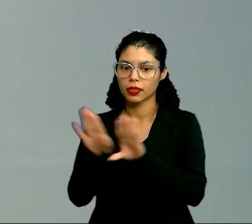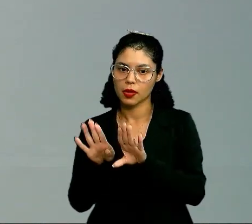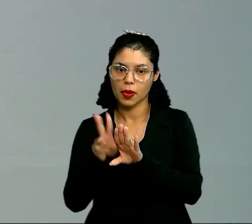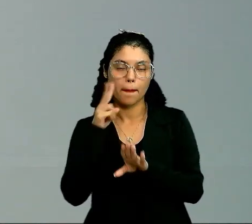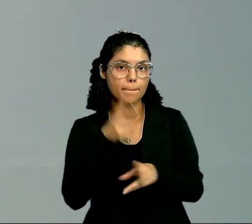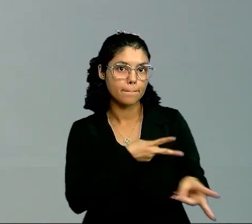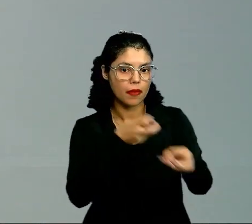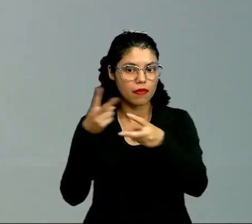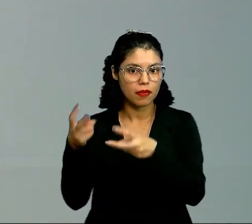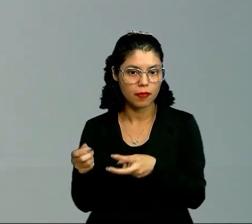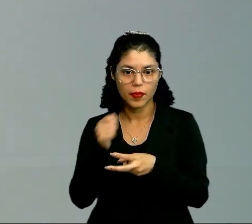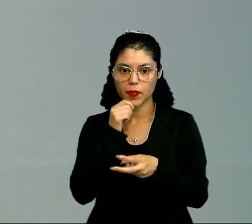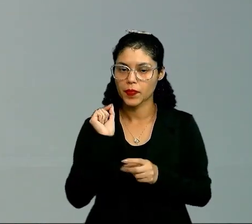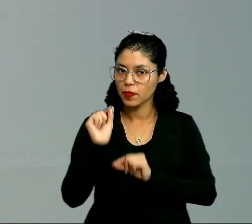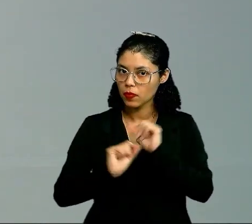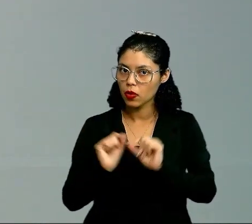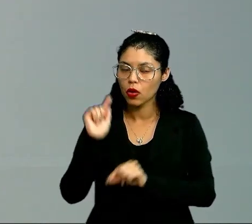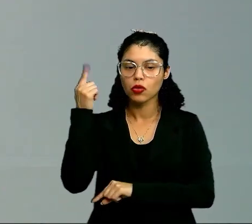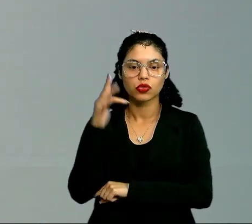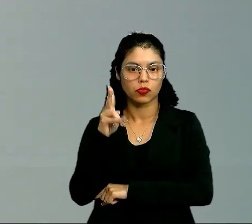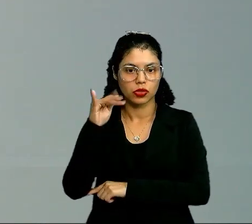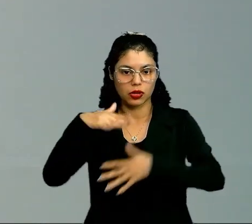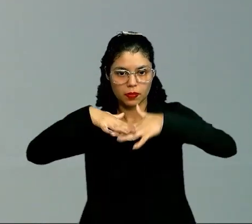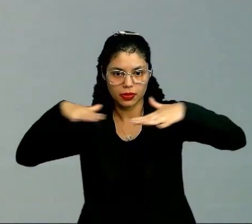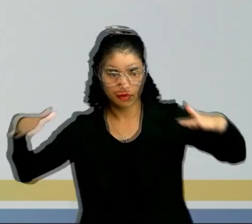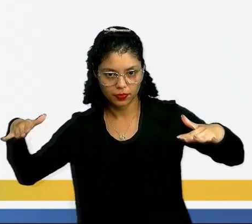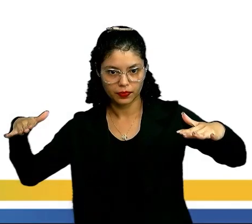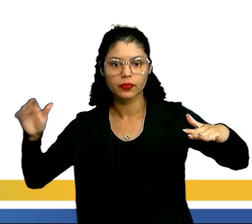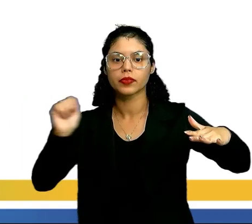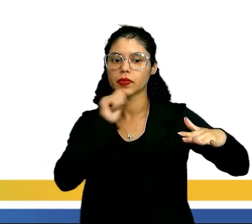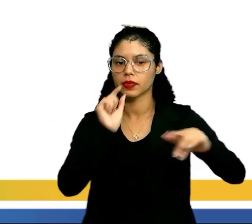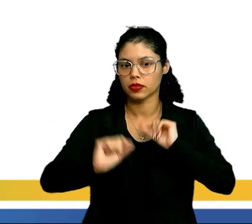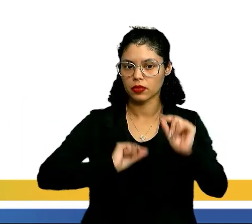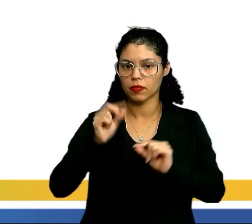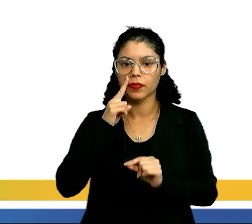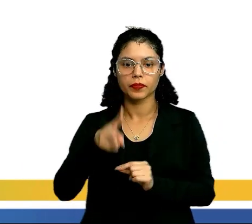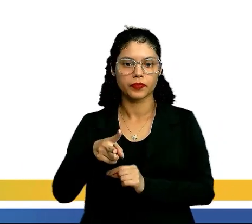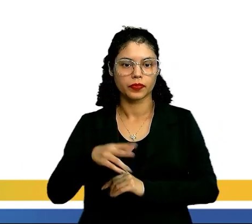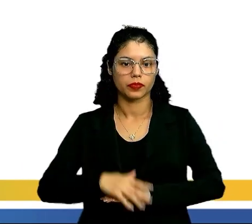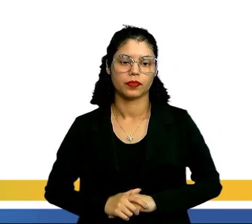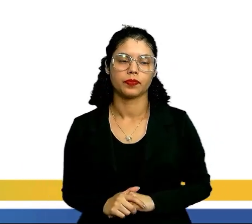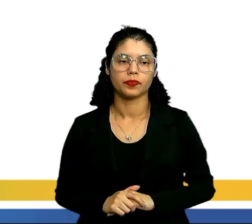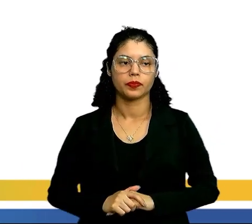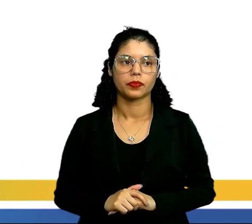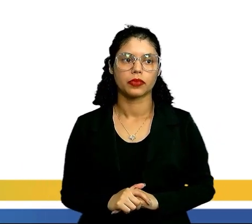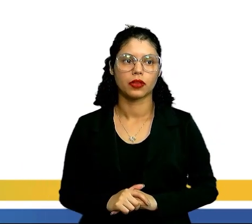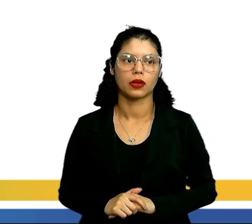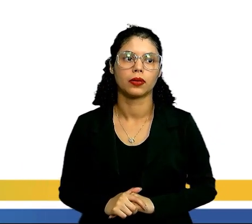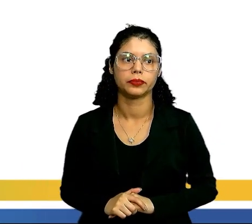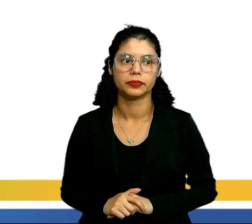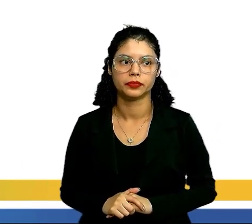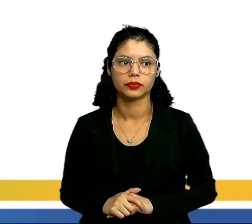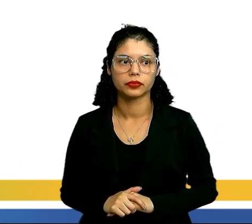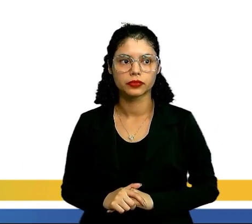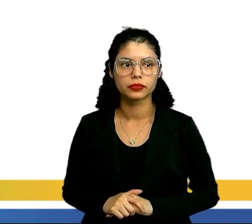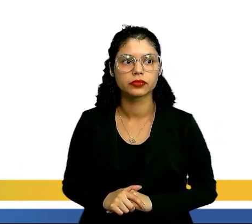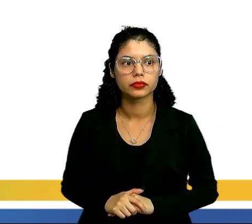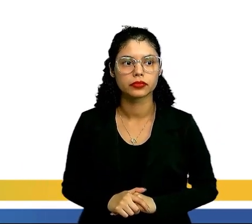vamos observar na geometria espacial. Então, vamos lá. Então, podemos ver aí, ó.